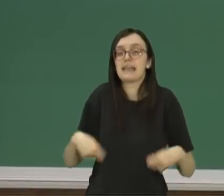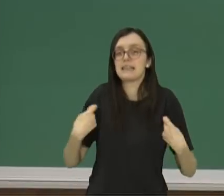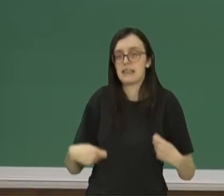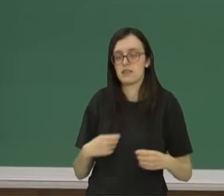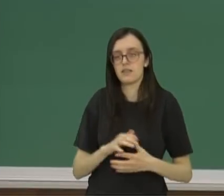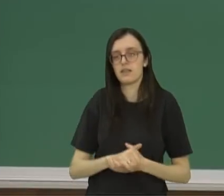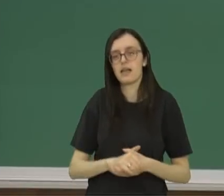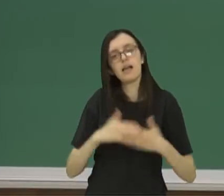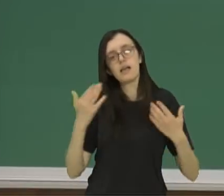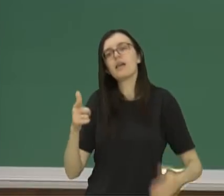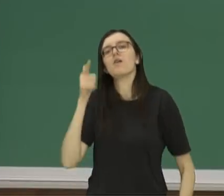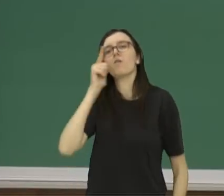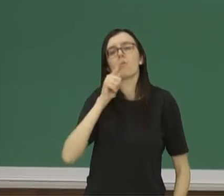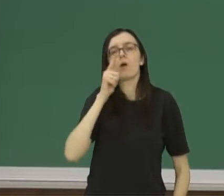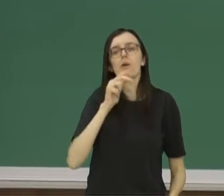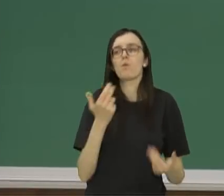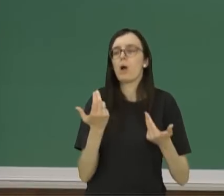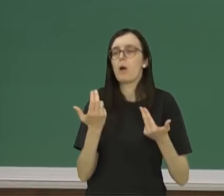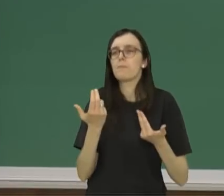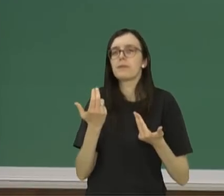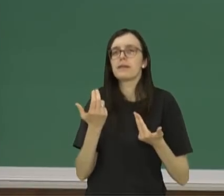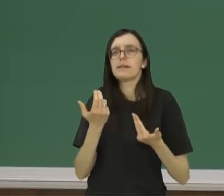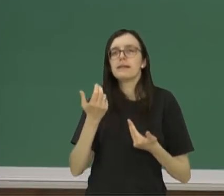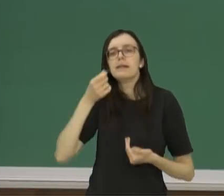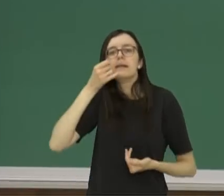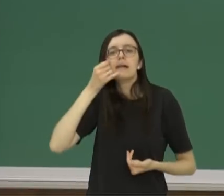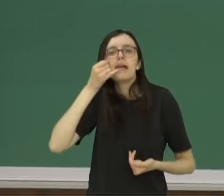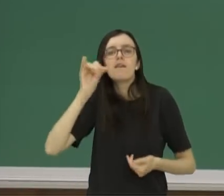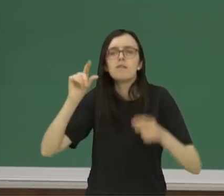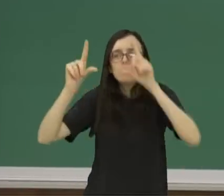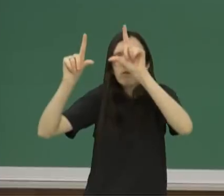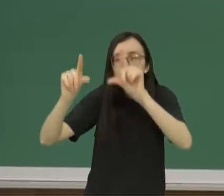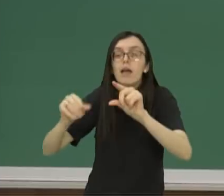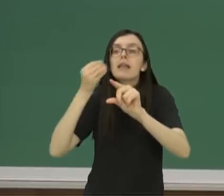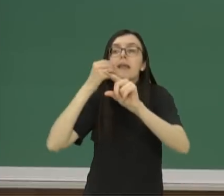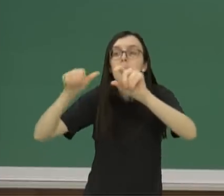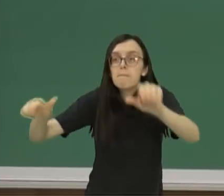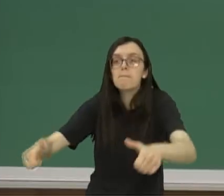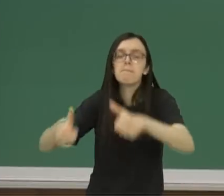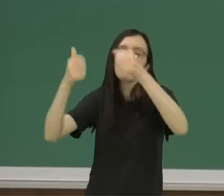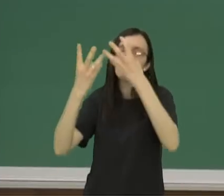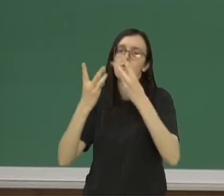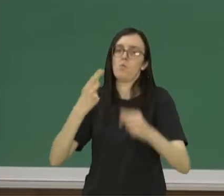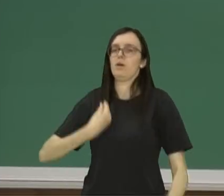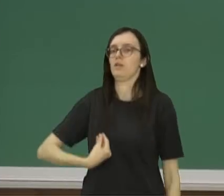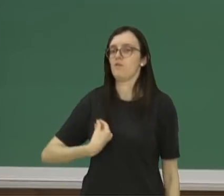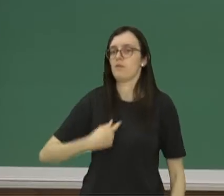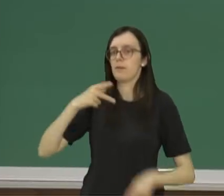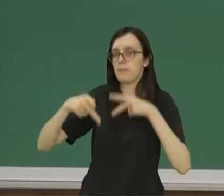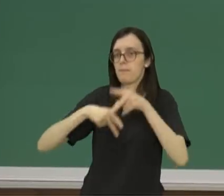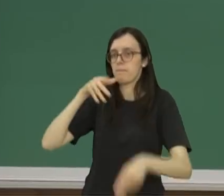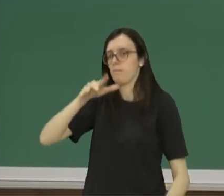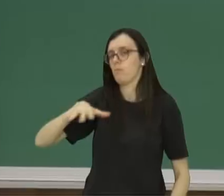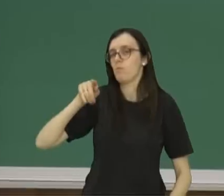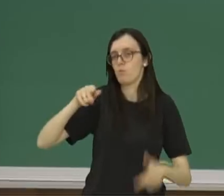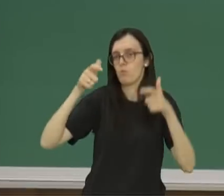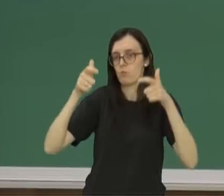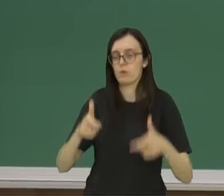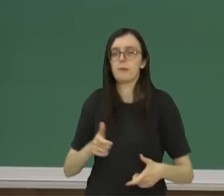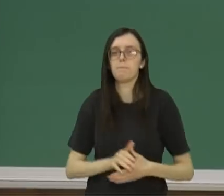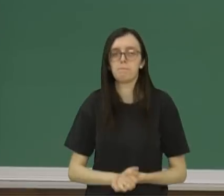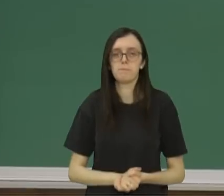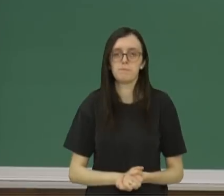E assim, eles acabam suprindo essa necessidade para tentar melhorar a qualidade de vida da população naquela